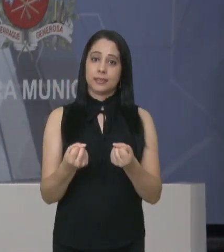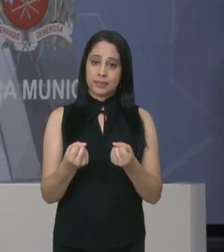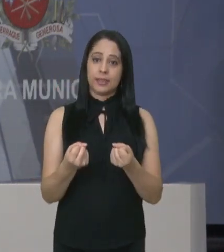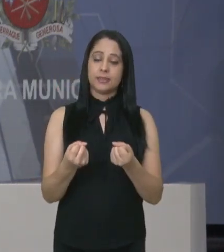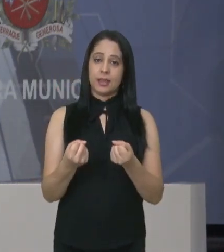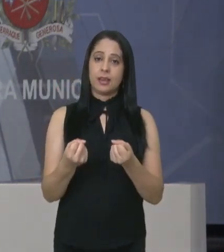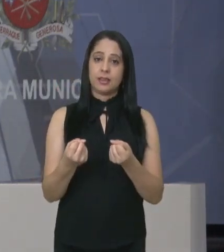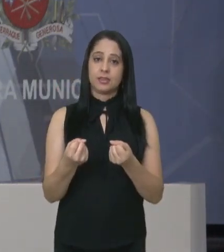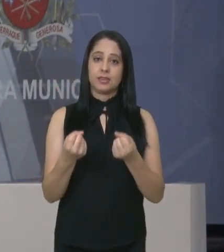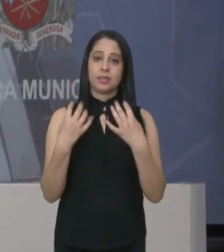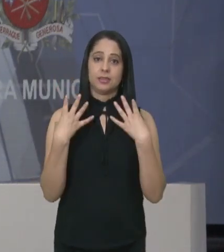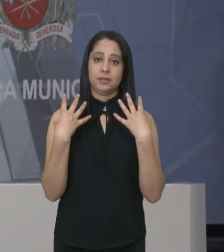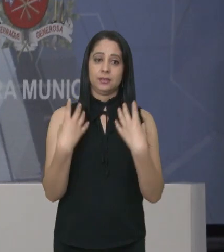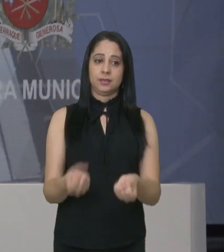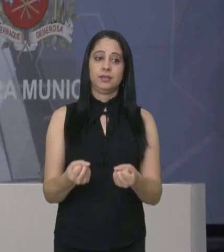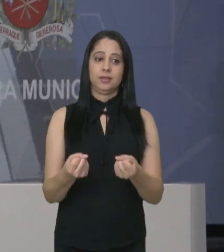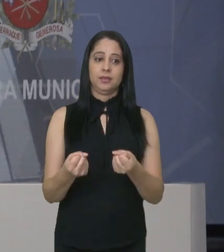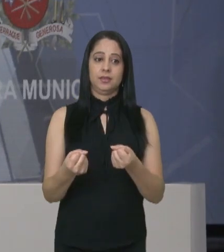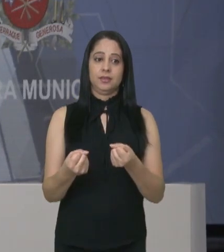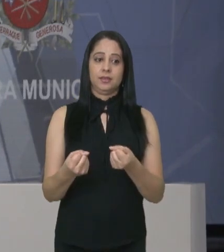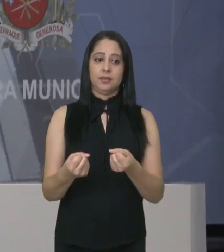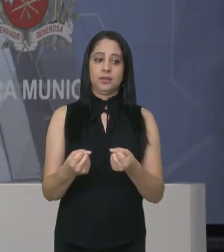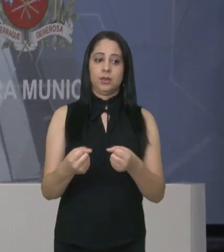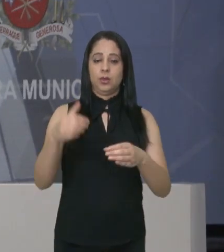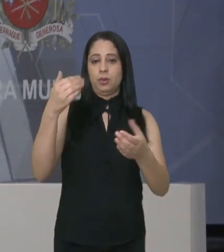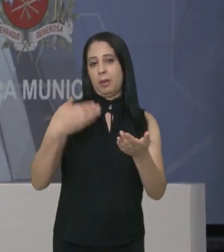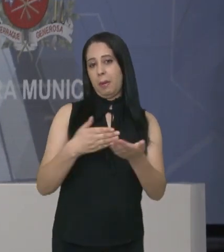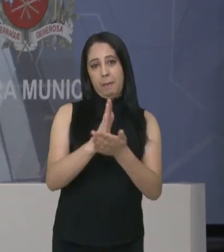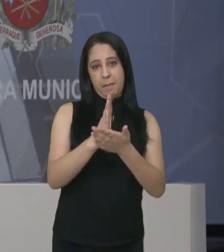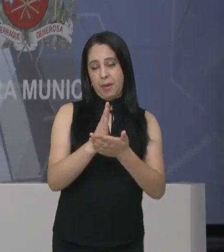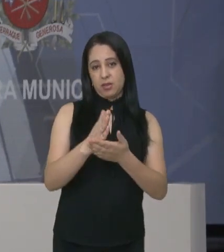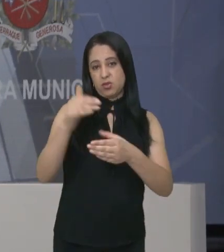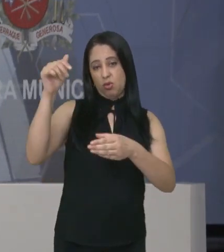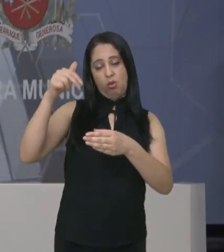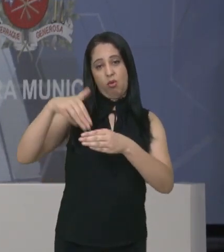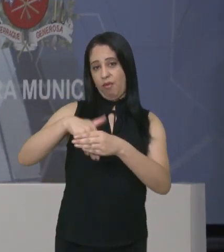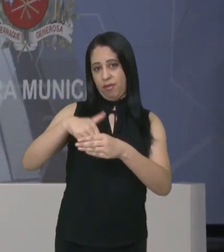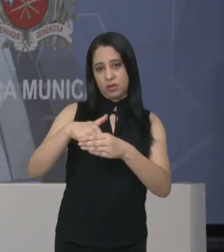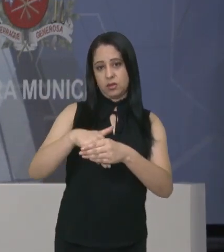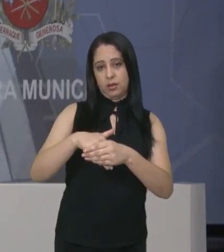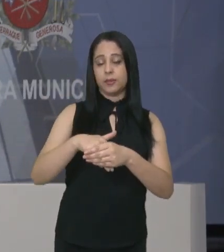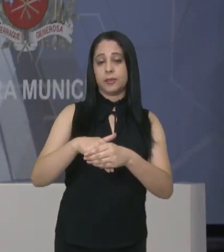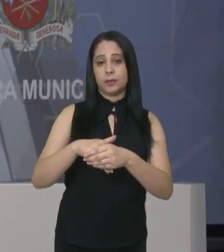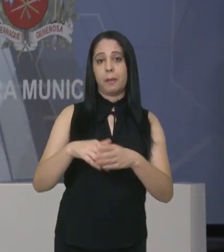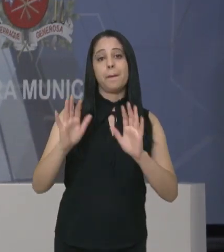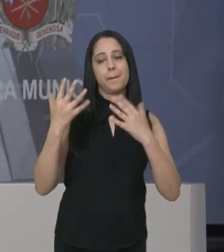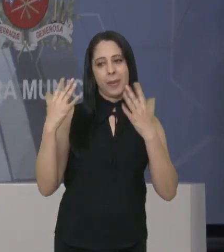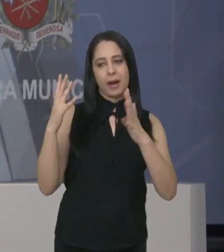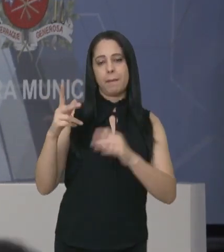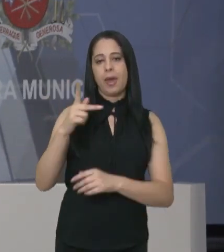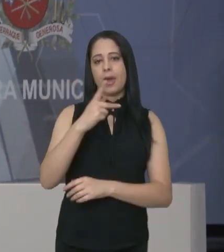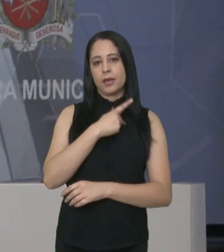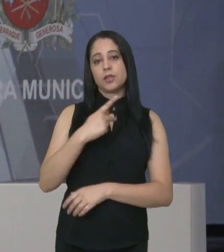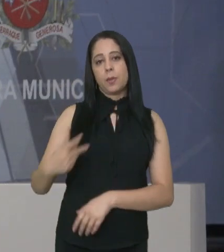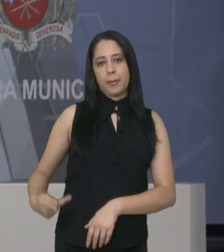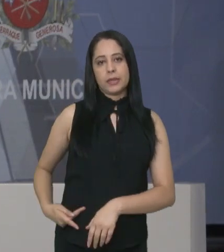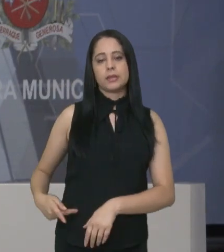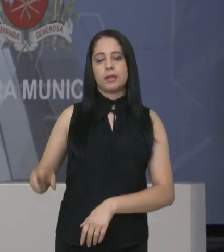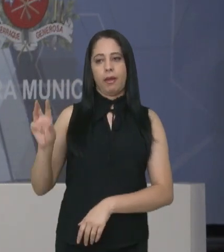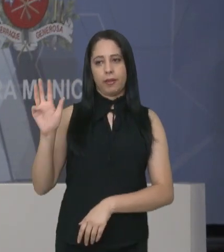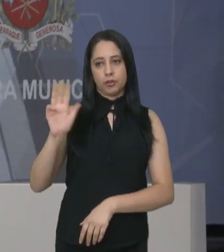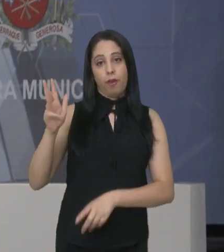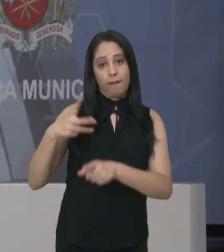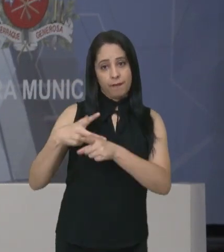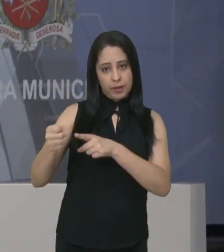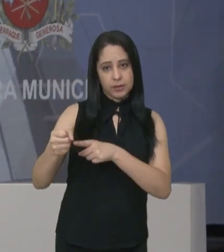das urnas, dar parabéns ao presidente eleito, dar principalmente